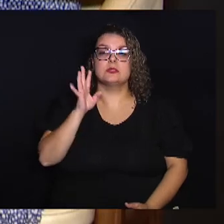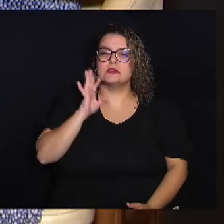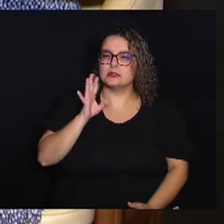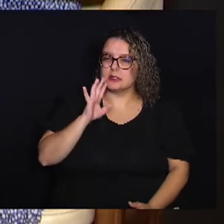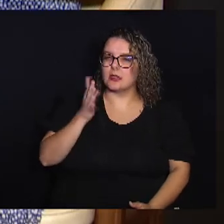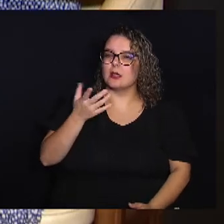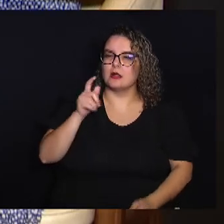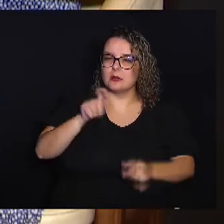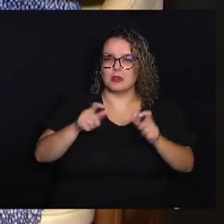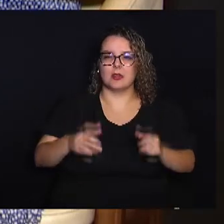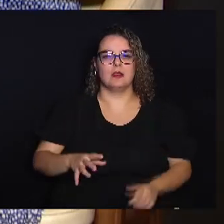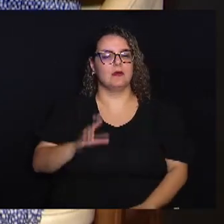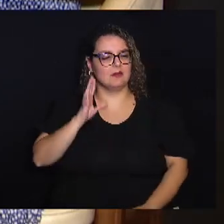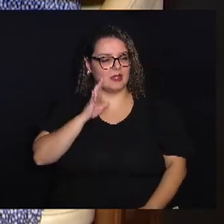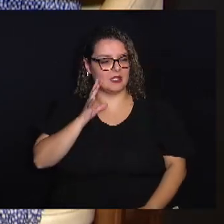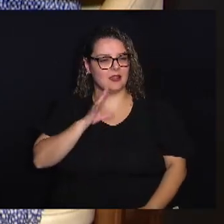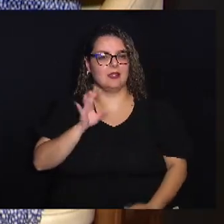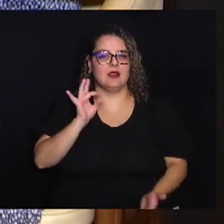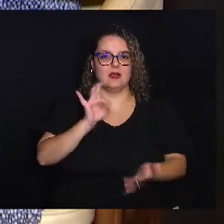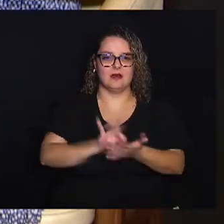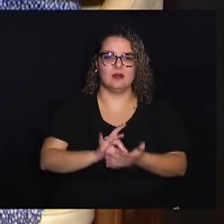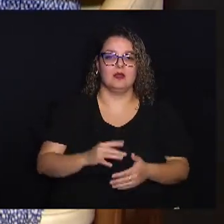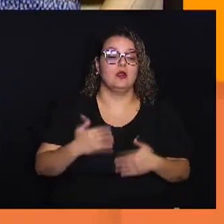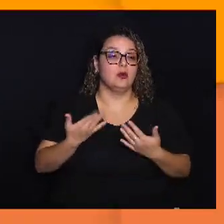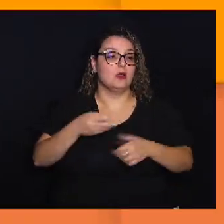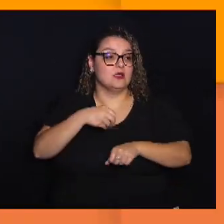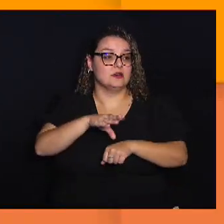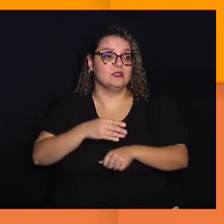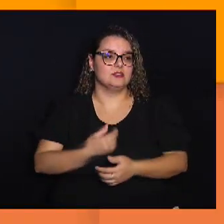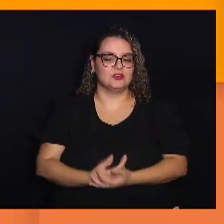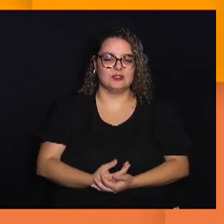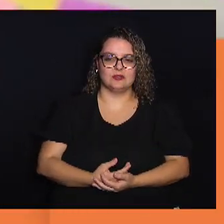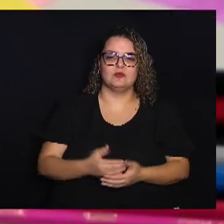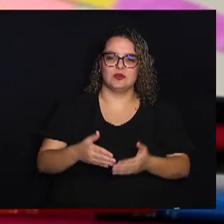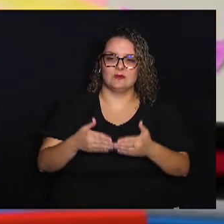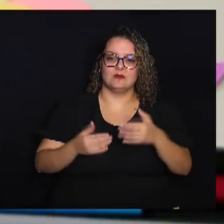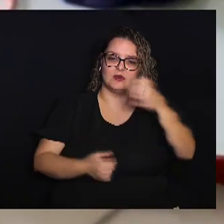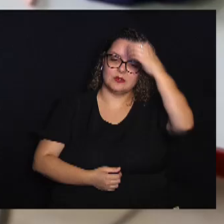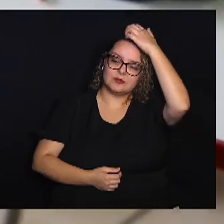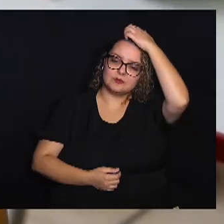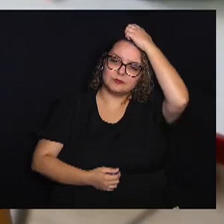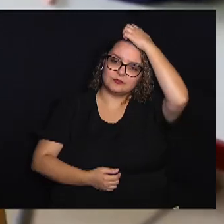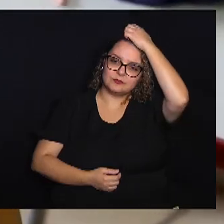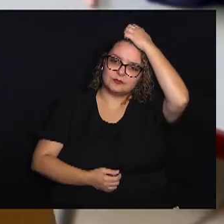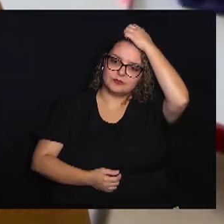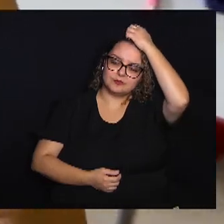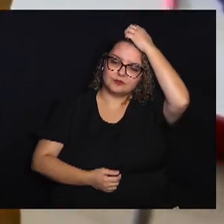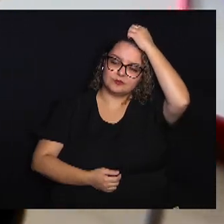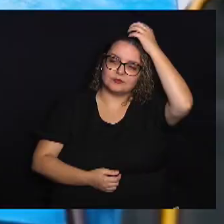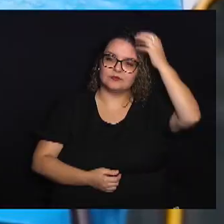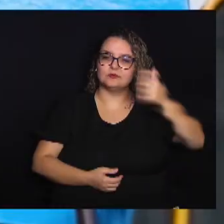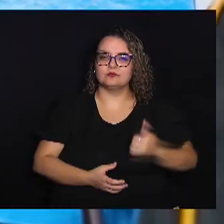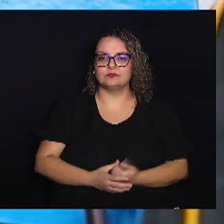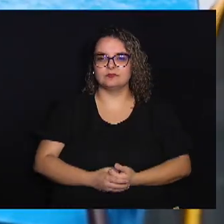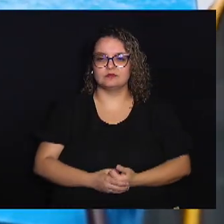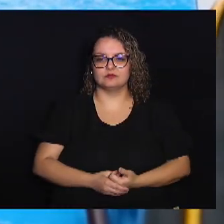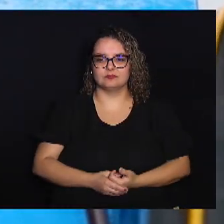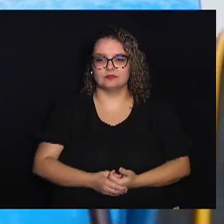legal, pessoal, é bem bacana mesmo. Quais as dicas, Fernanda, por favor? Acho que